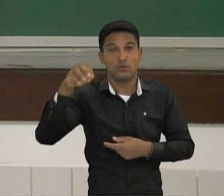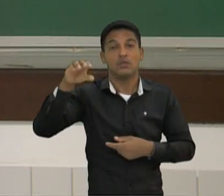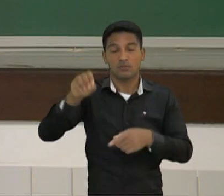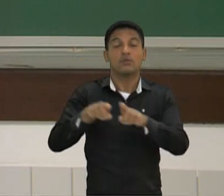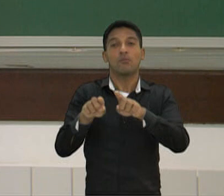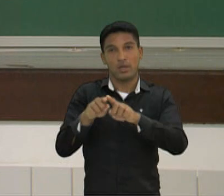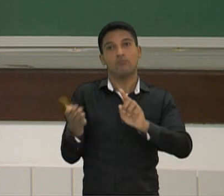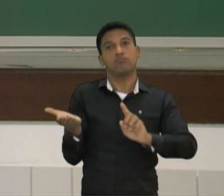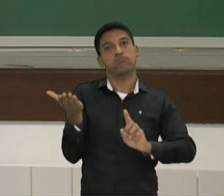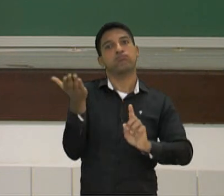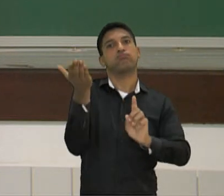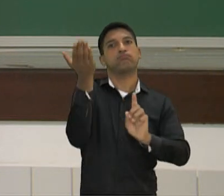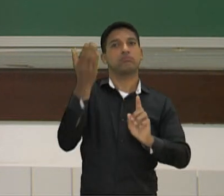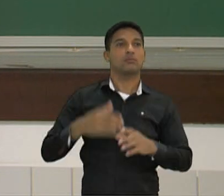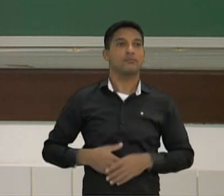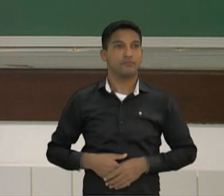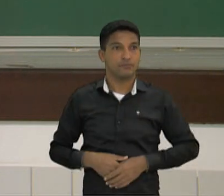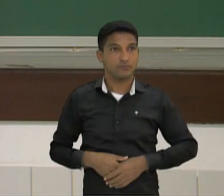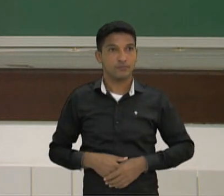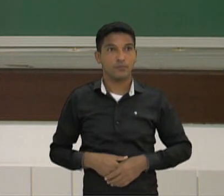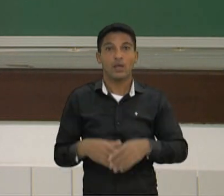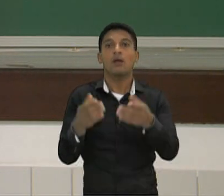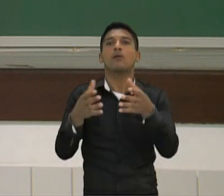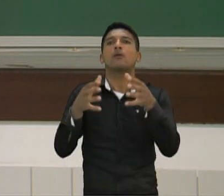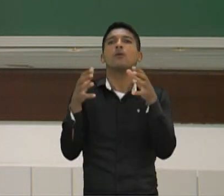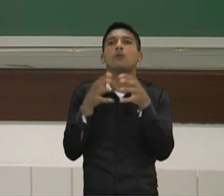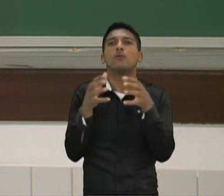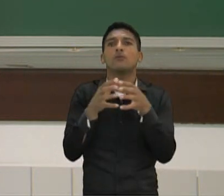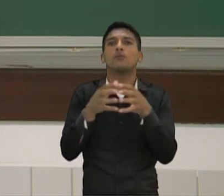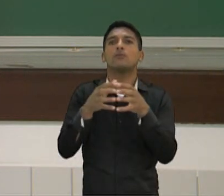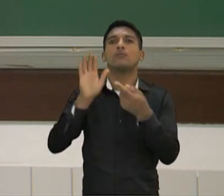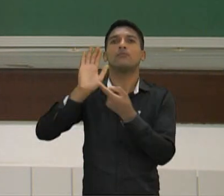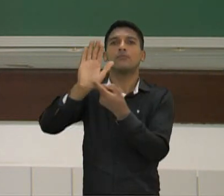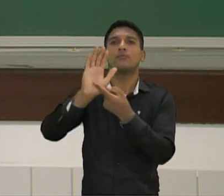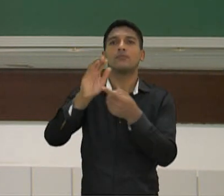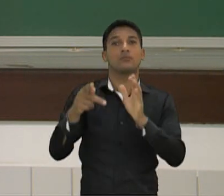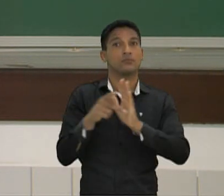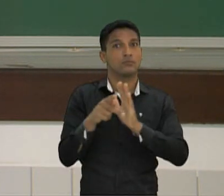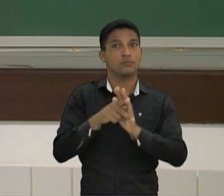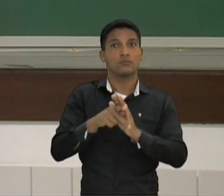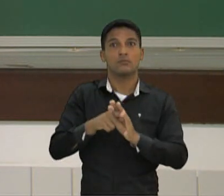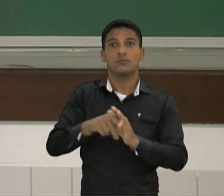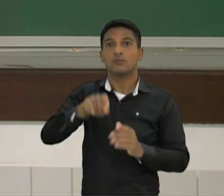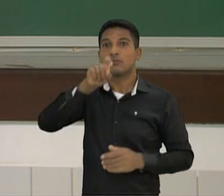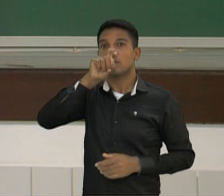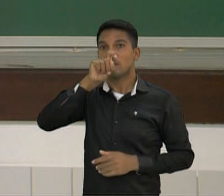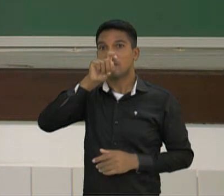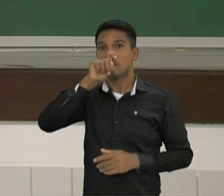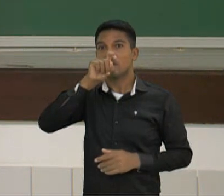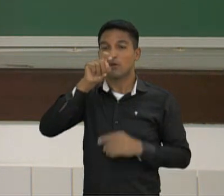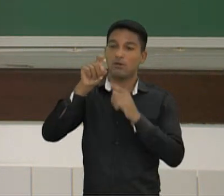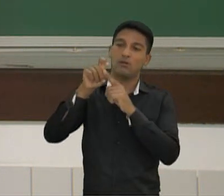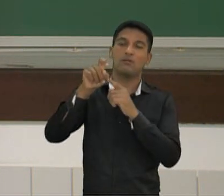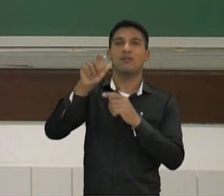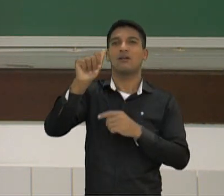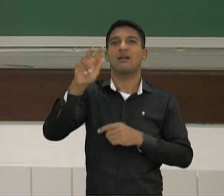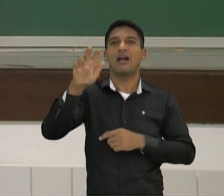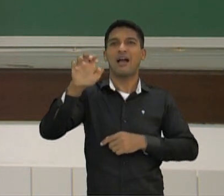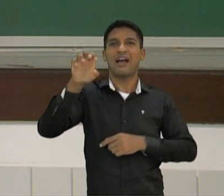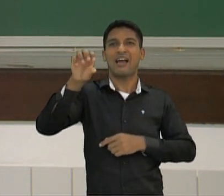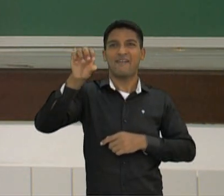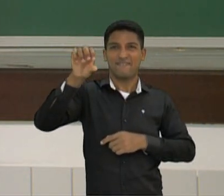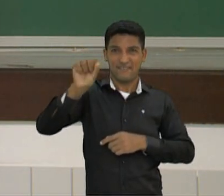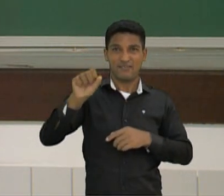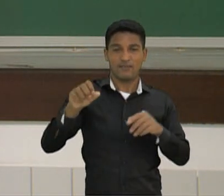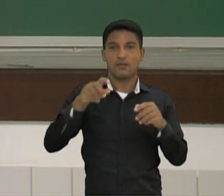seres endotérmicos, vão apresentar bicos sem dentes, tá? Se eu pegar lá, por exemplo, Archaeopteryx, existem evidências de